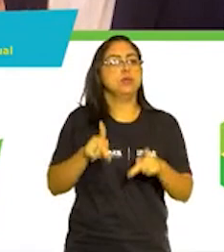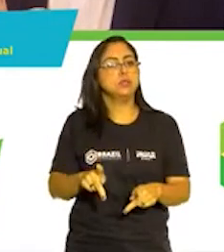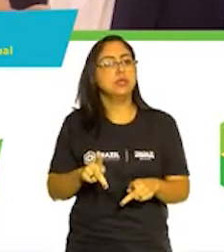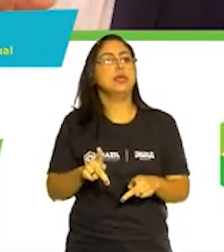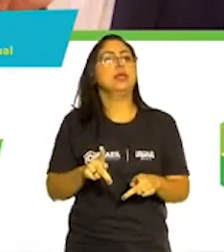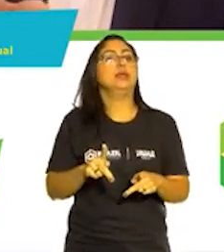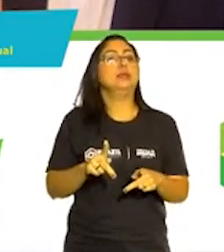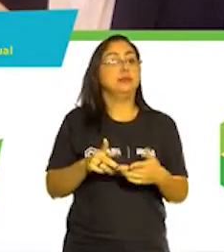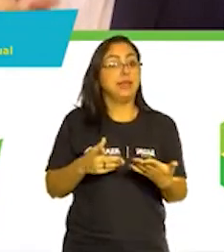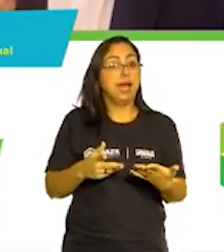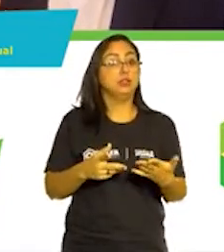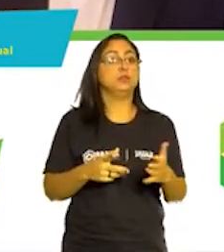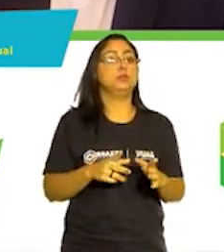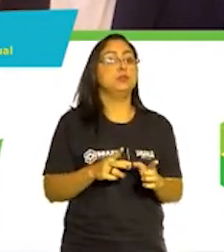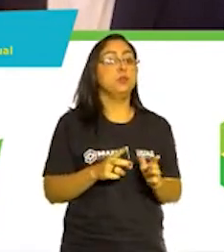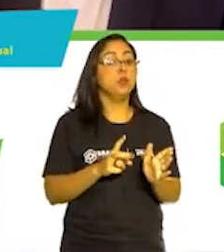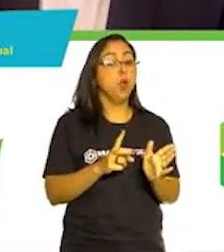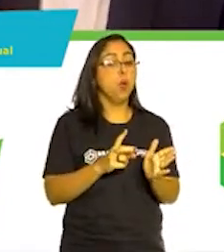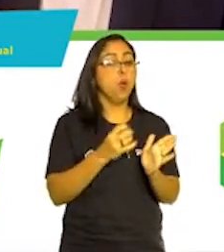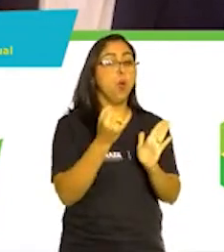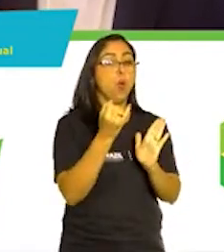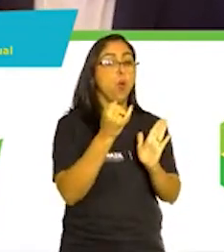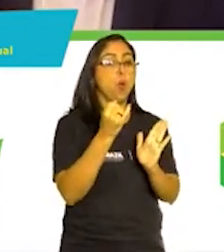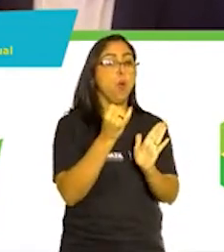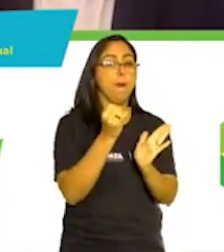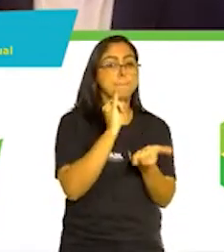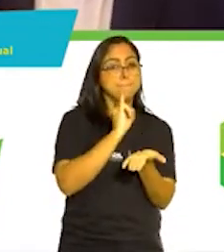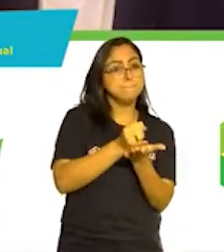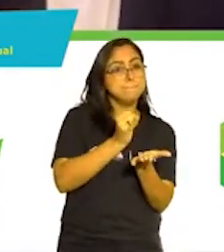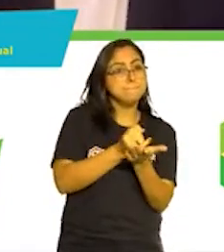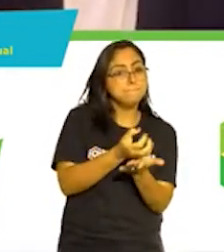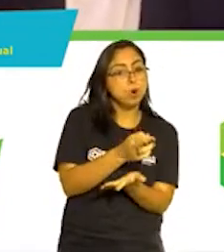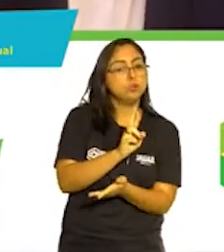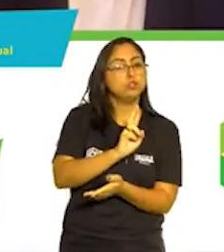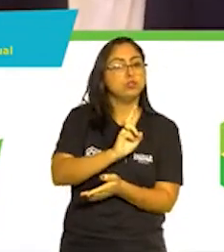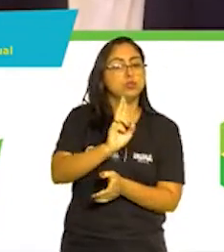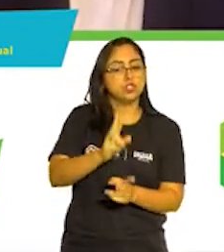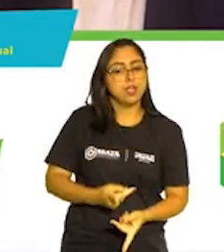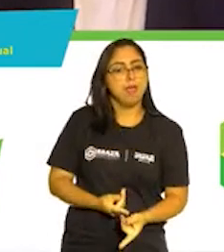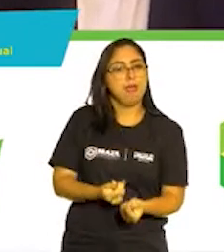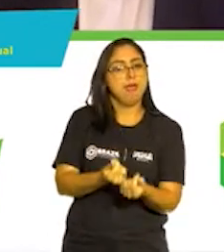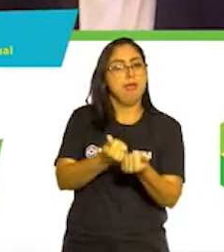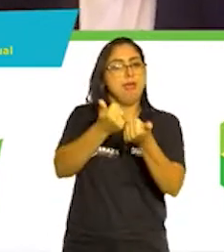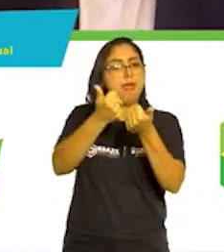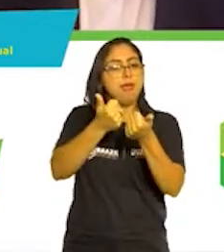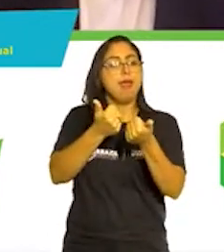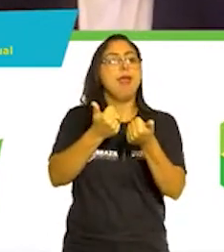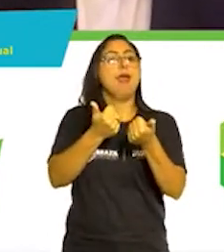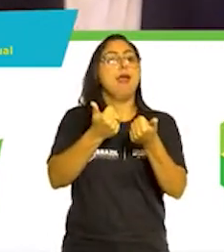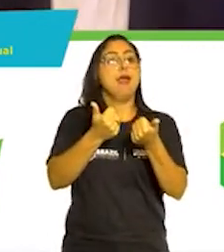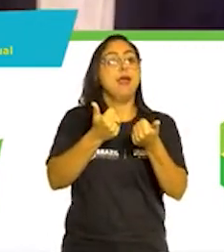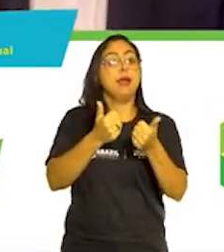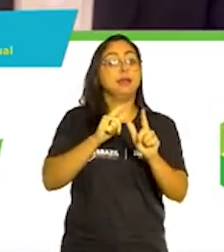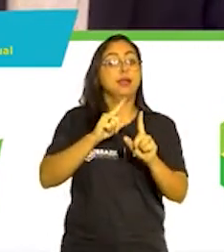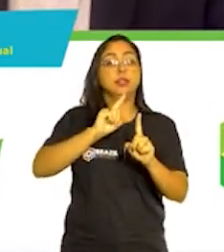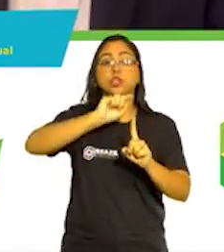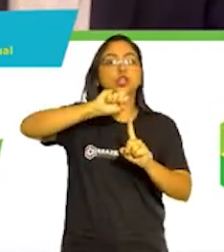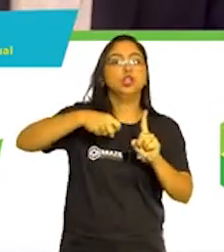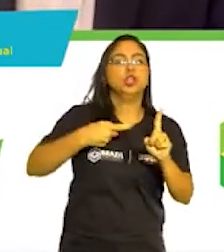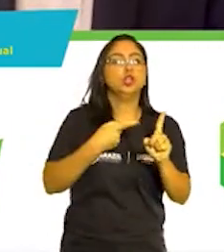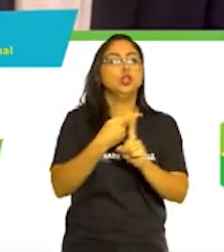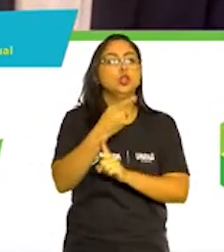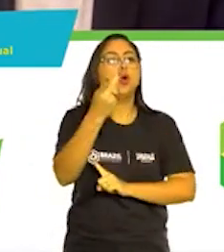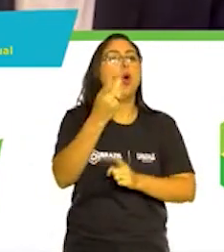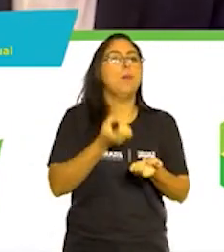de imposto de renda automaticamente dobra. Por quê? Eu tenho uma pessoa que é aposentado que ganha R$2.000 por mês e tenho uma pessoa que